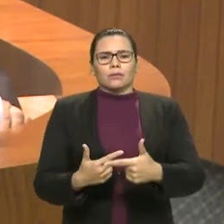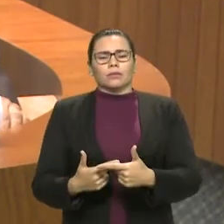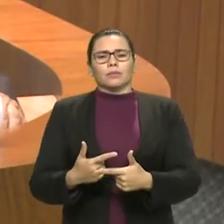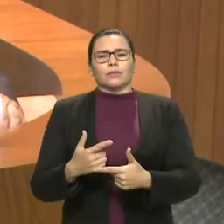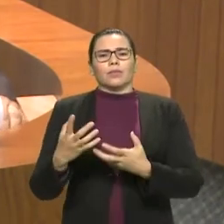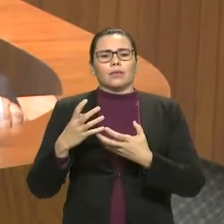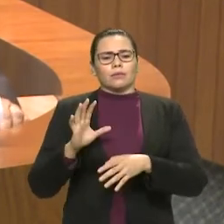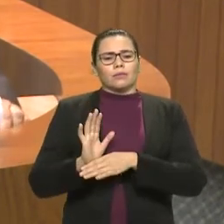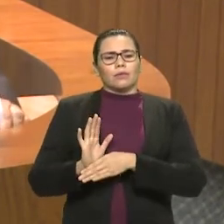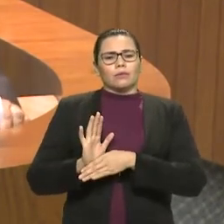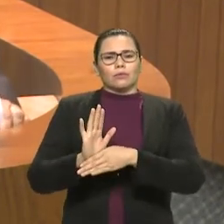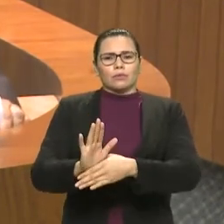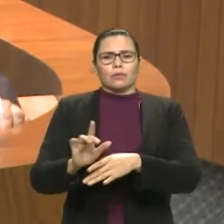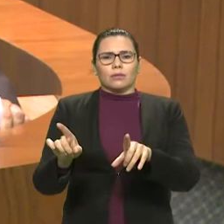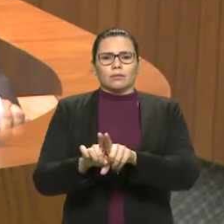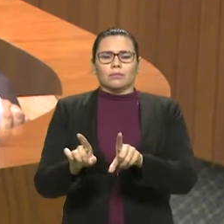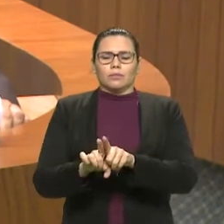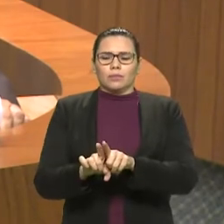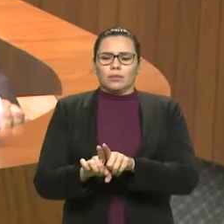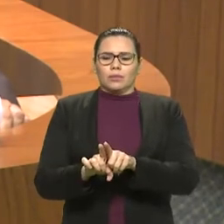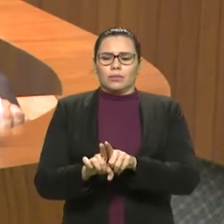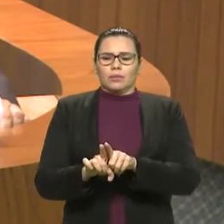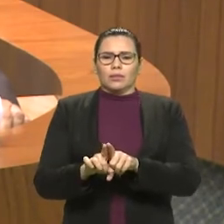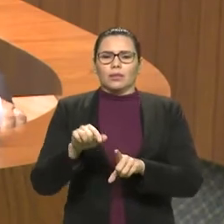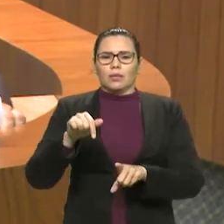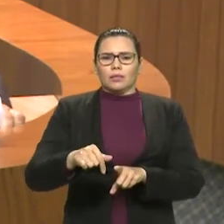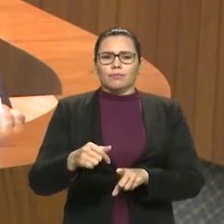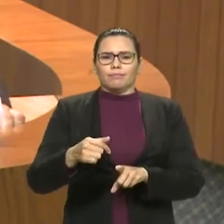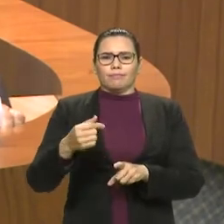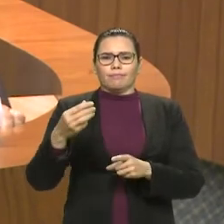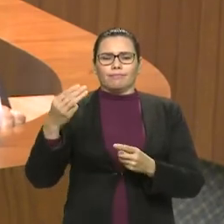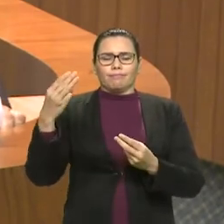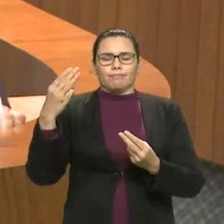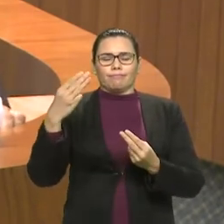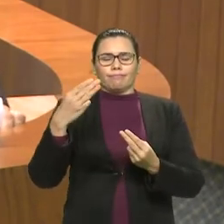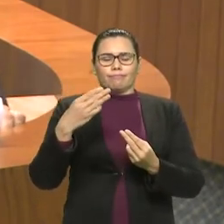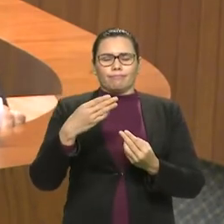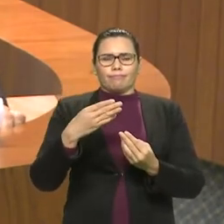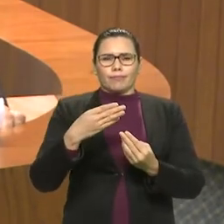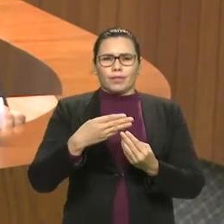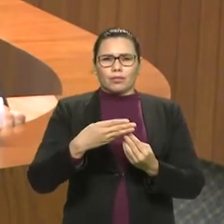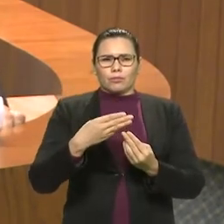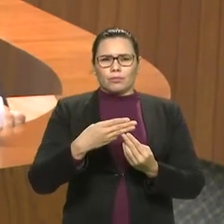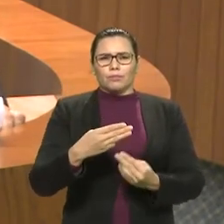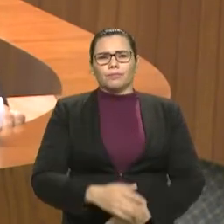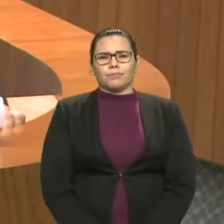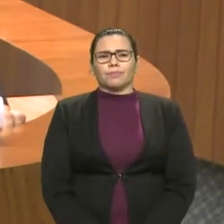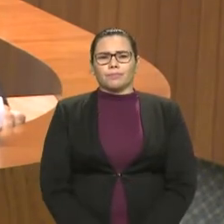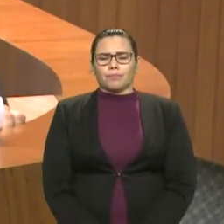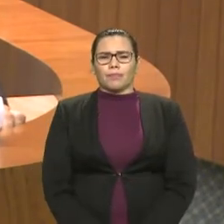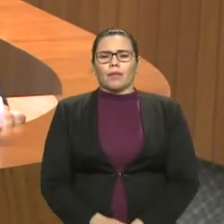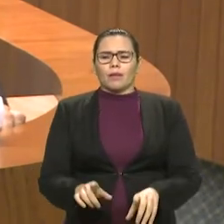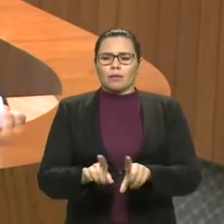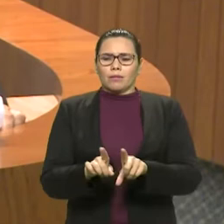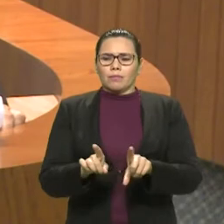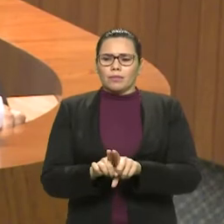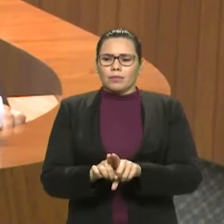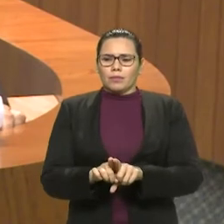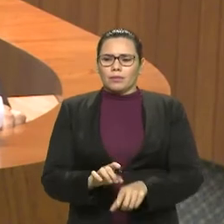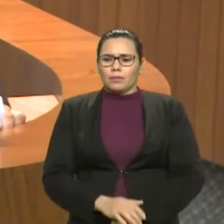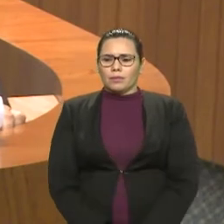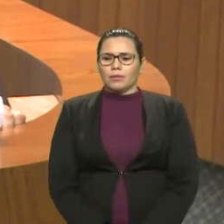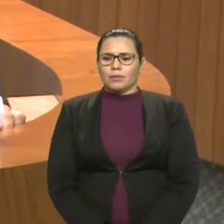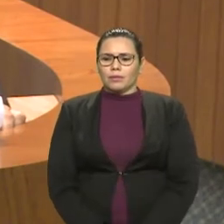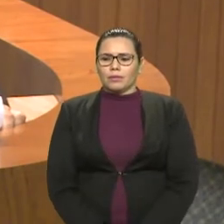ajudar também no que for possível a cidade de eu estivemos também com o ex-vereador e ex-prefeito candidato